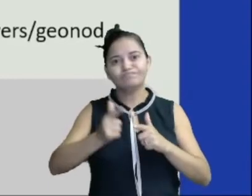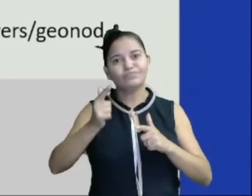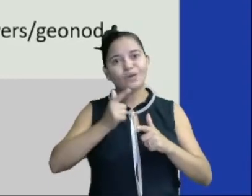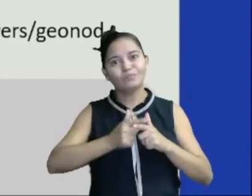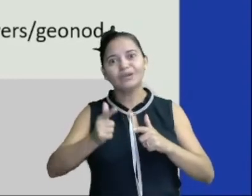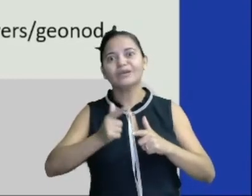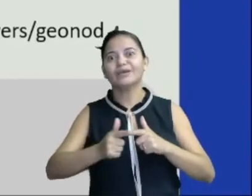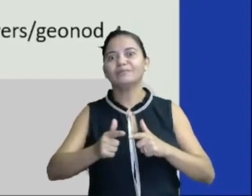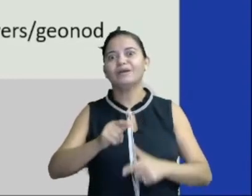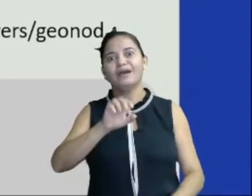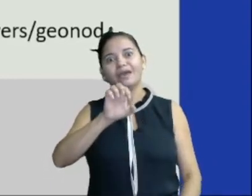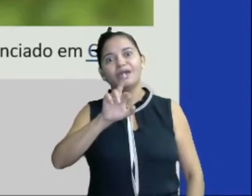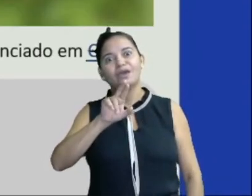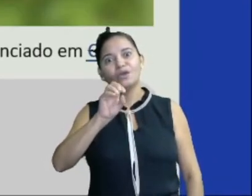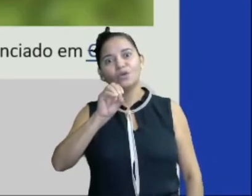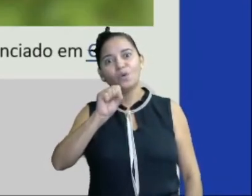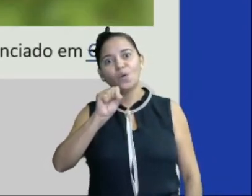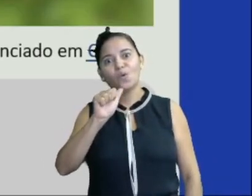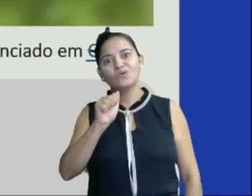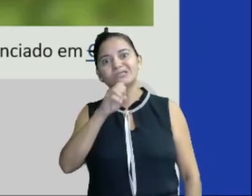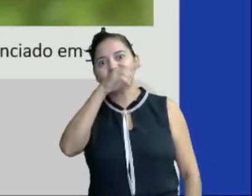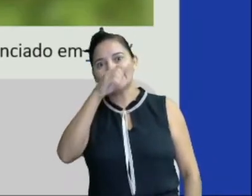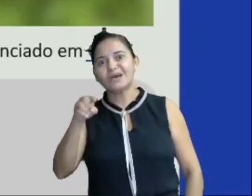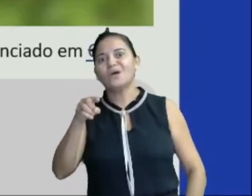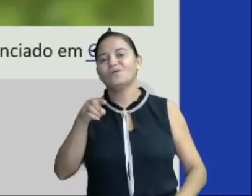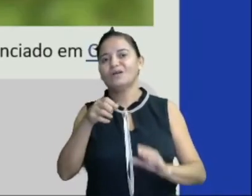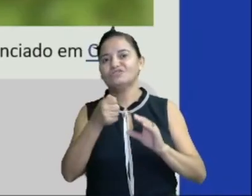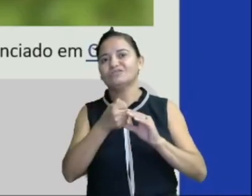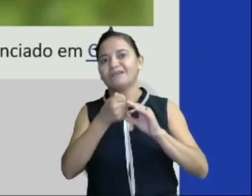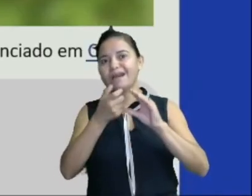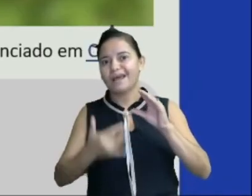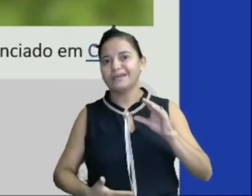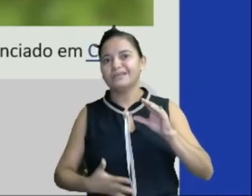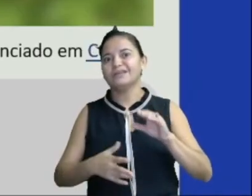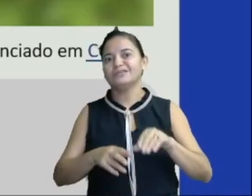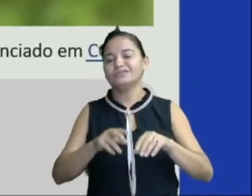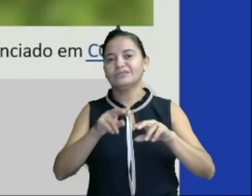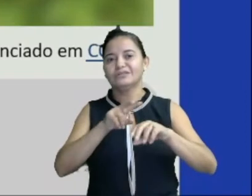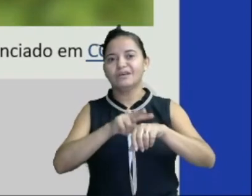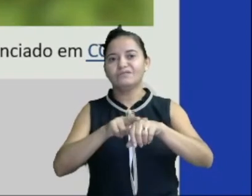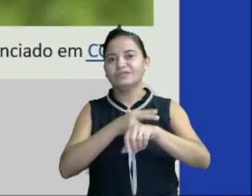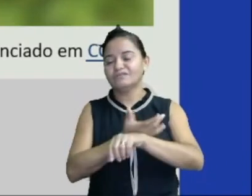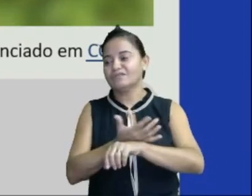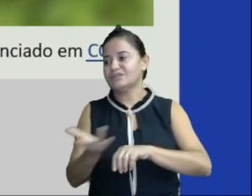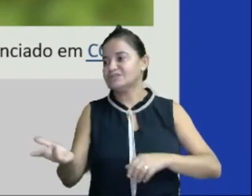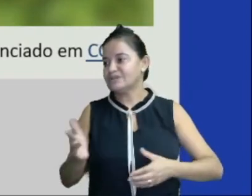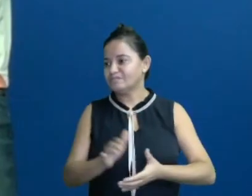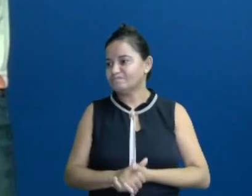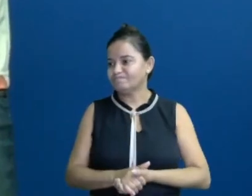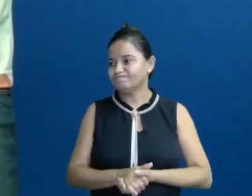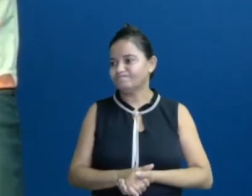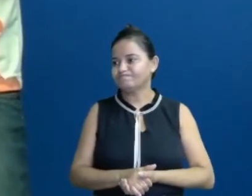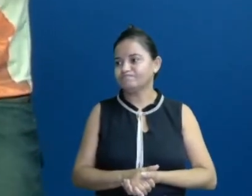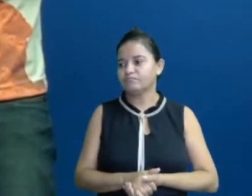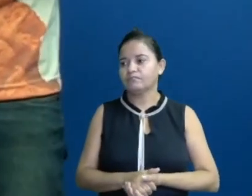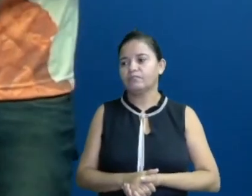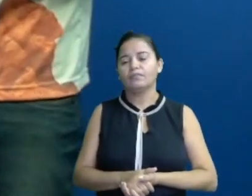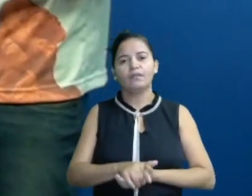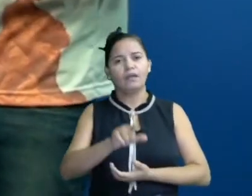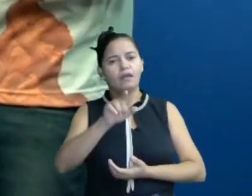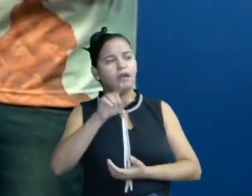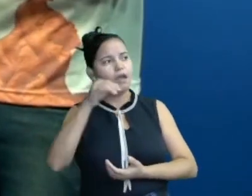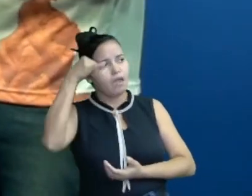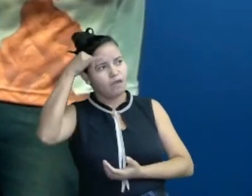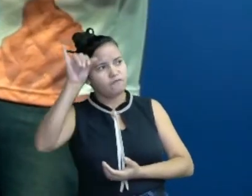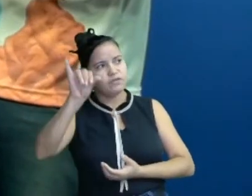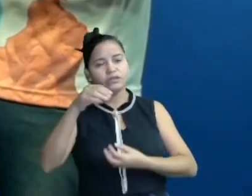a processos erosivos, tá certo? Pelas características da nossa vegetação. E como é que a gente pode evitar esses